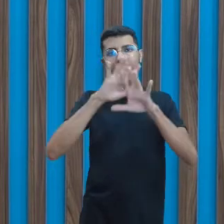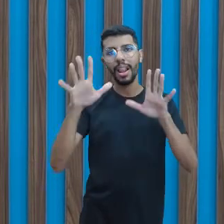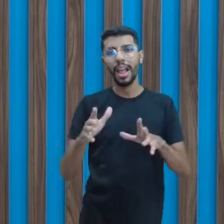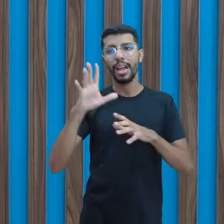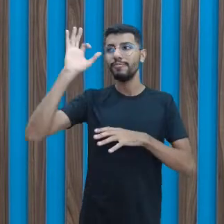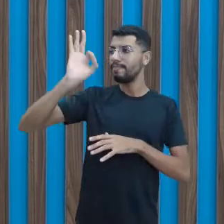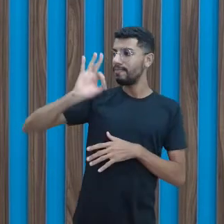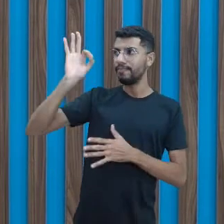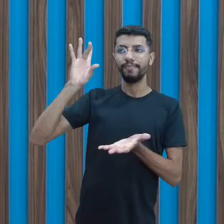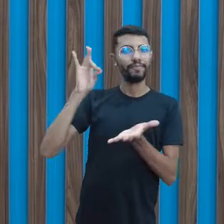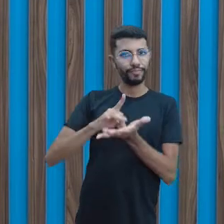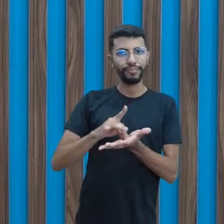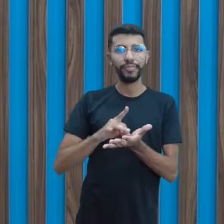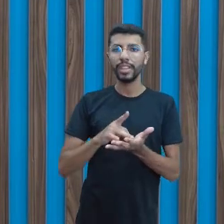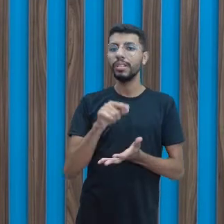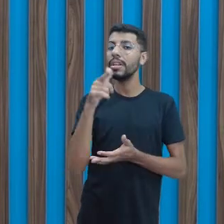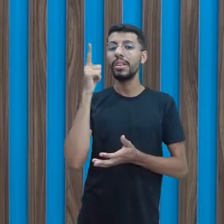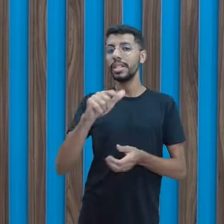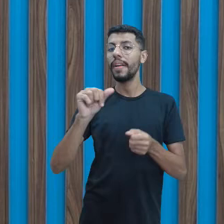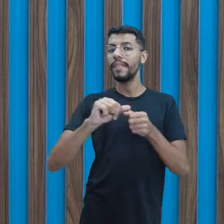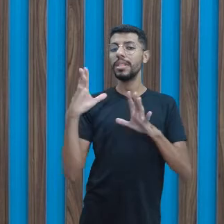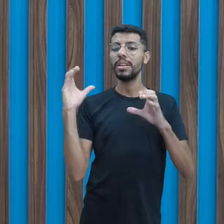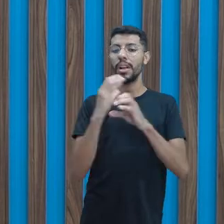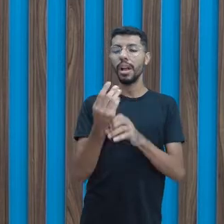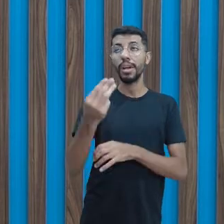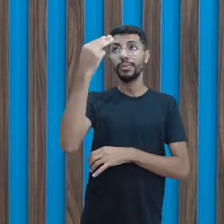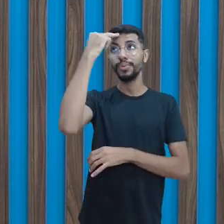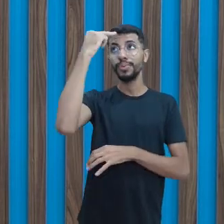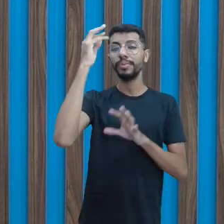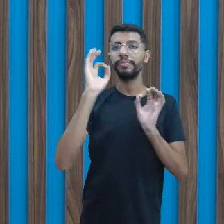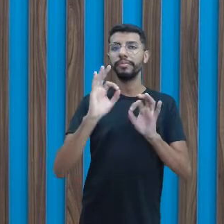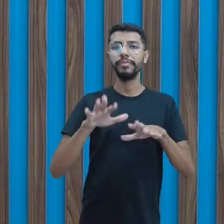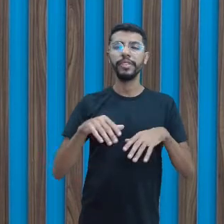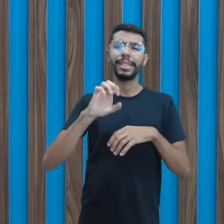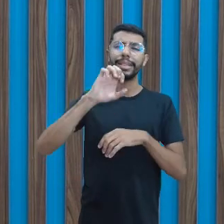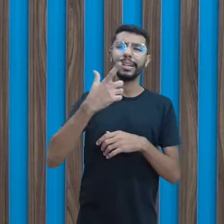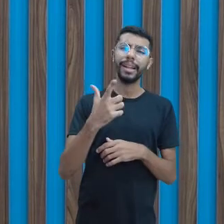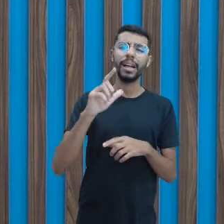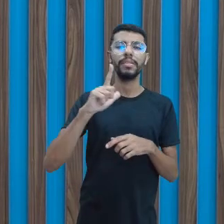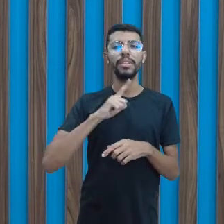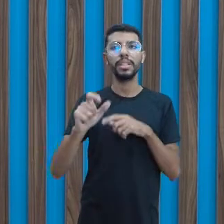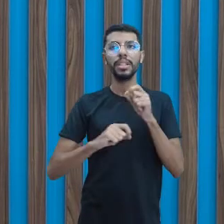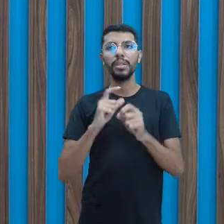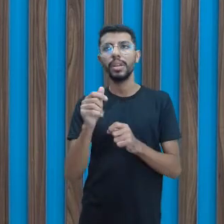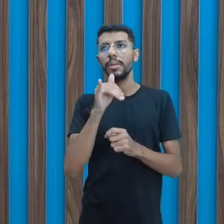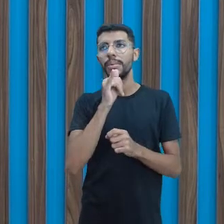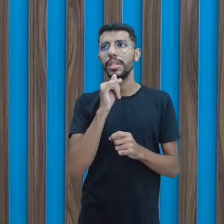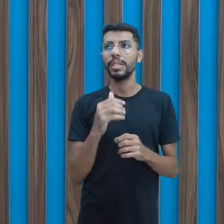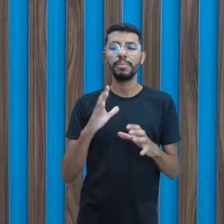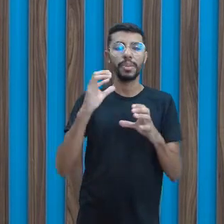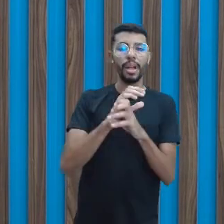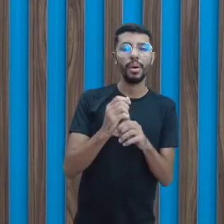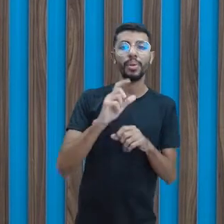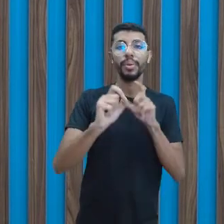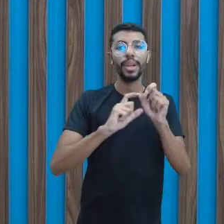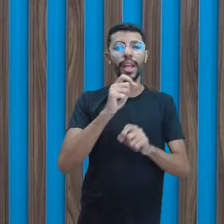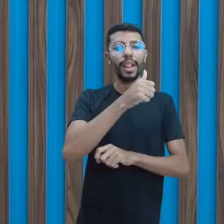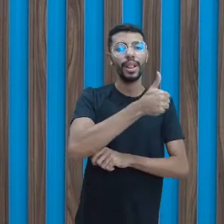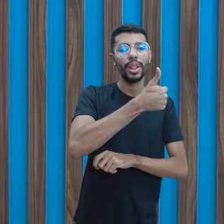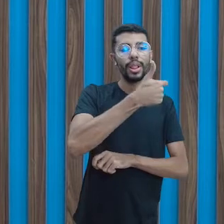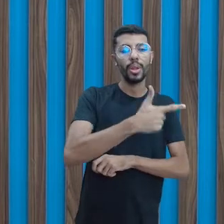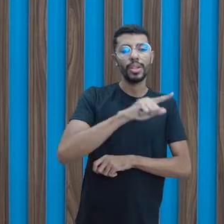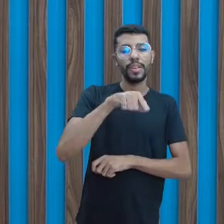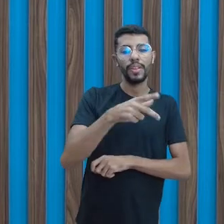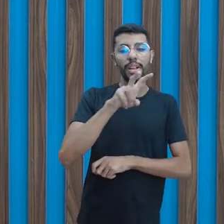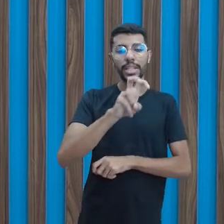porcentagem, você consegue fazer os cálculos mentalmente. Claro que vai aparecer aí, calcule 12,5% de